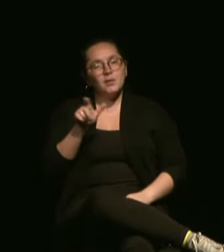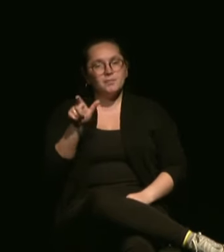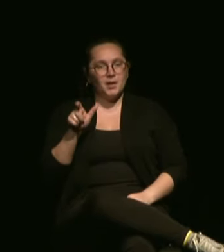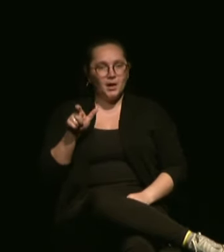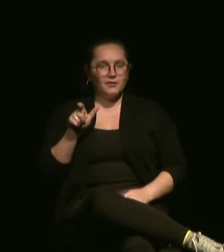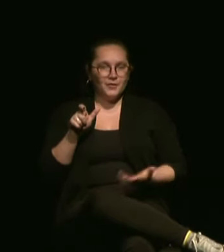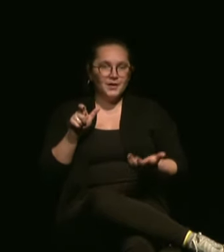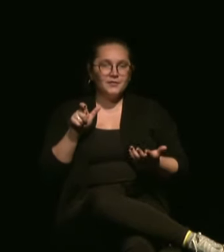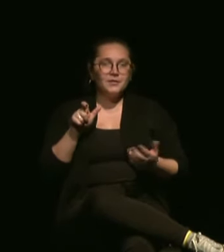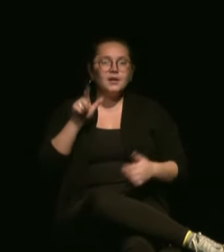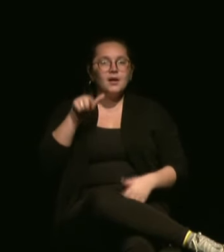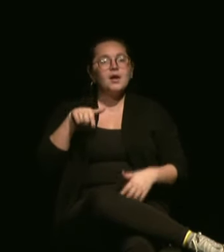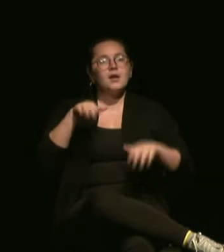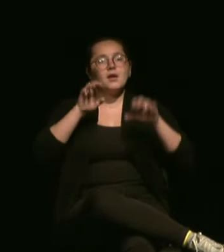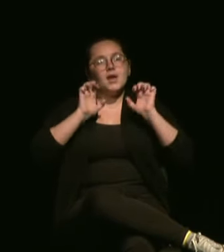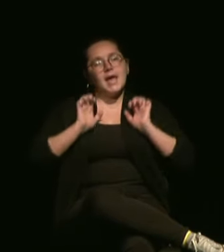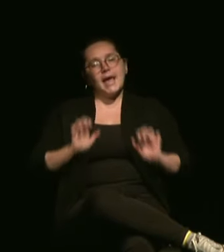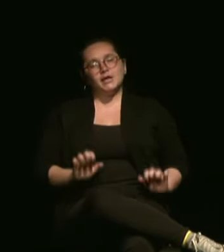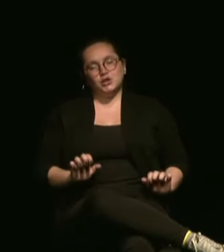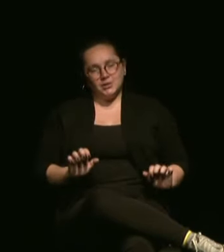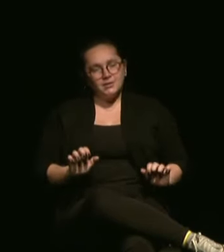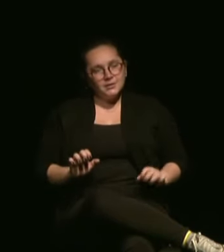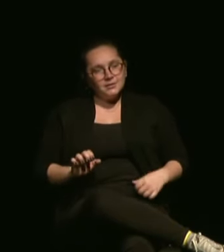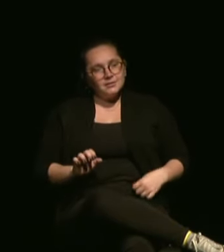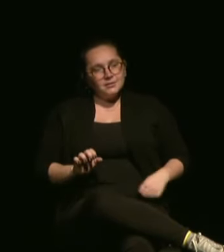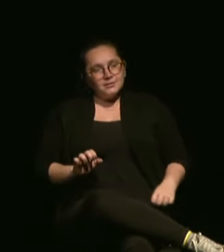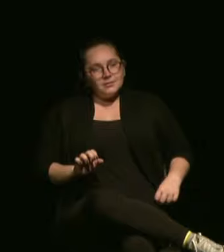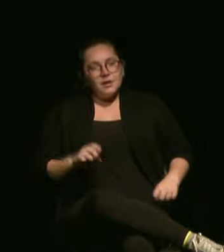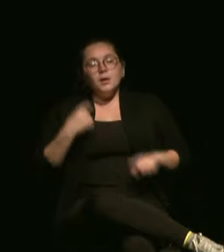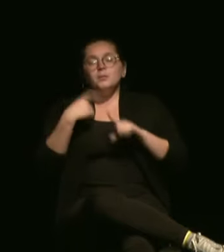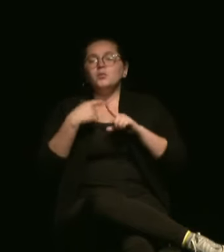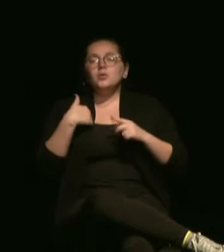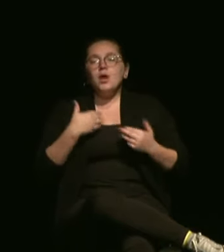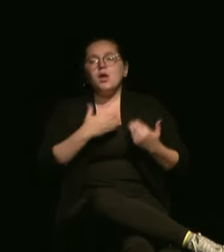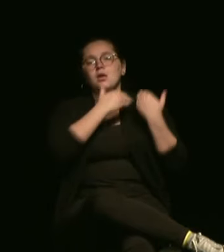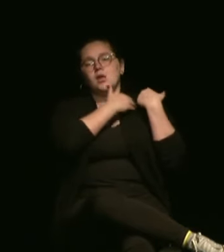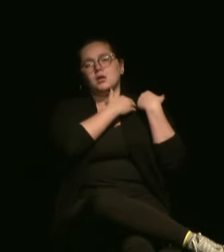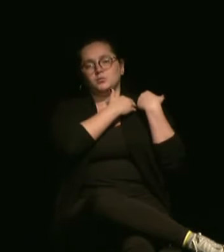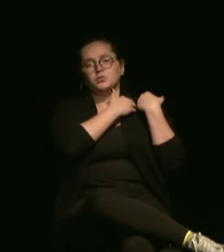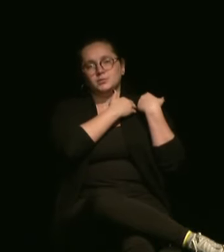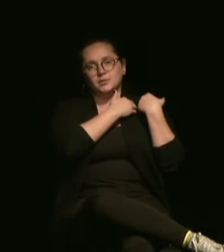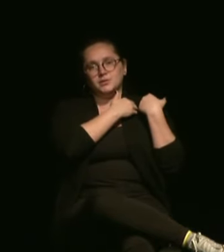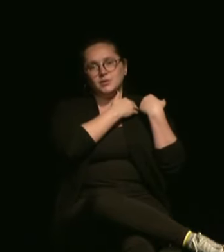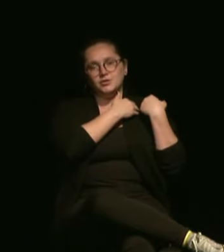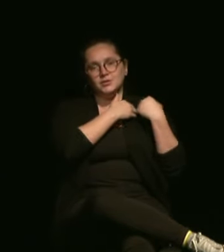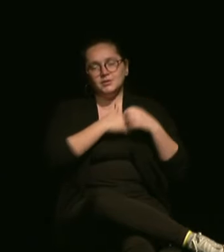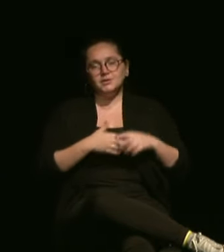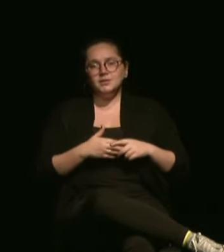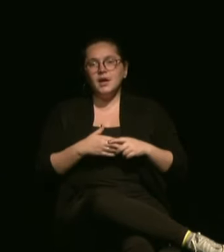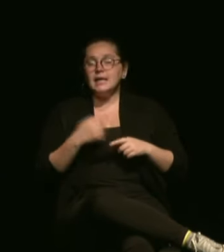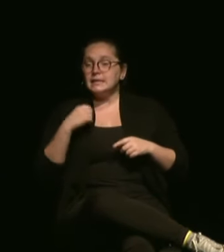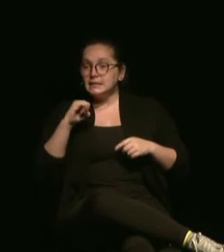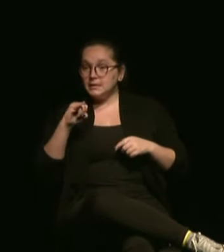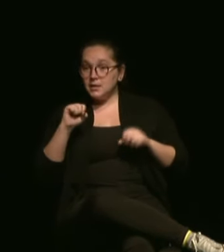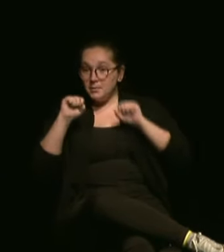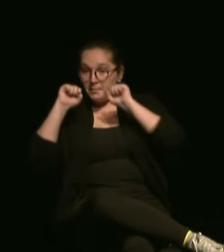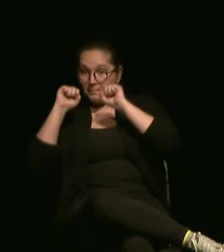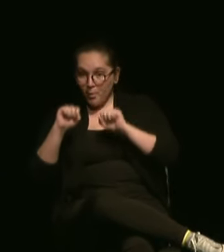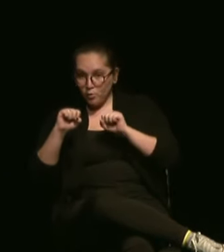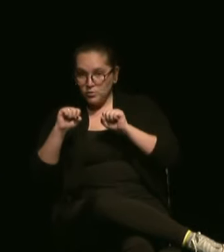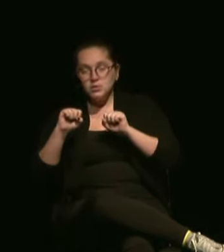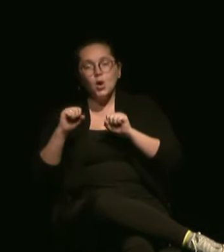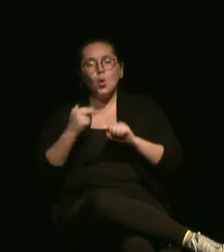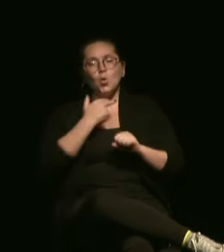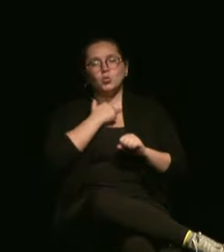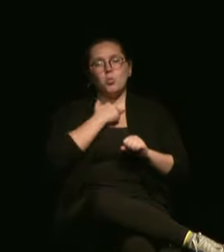com perdão dela, ética. É uma questão de responsabilidade, é uma questão do que se pode e do que não se